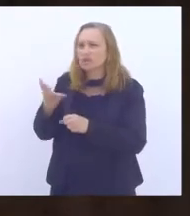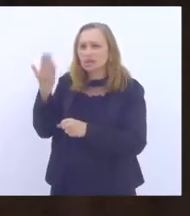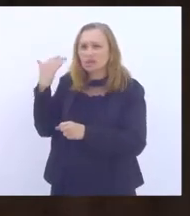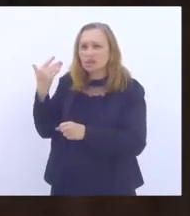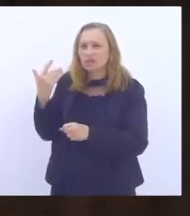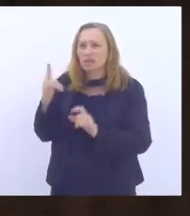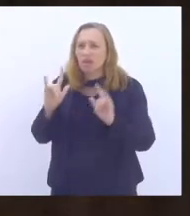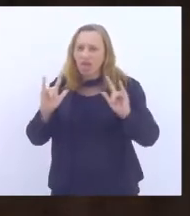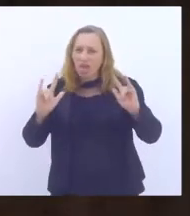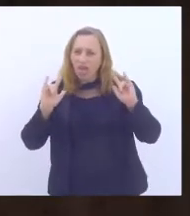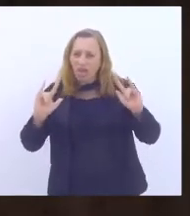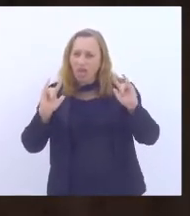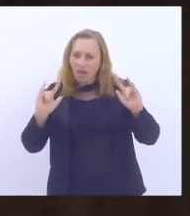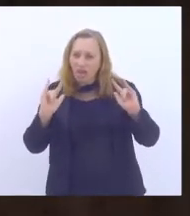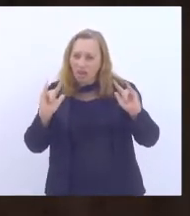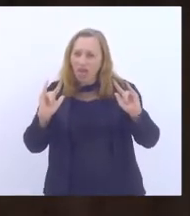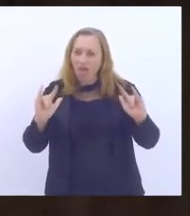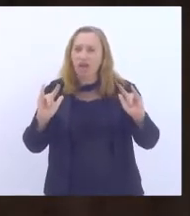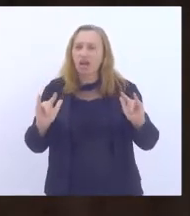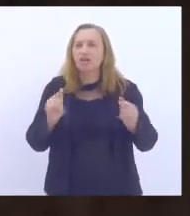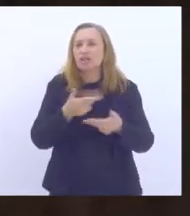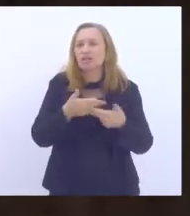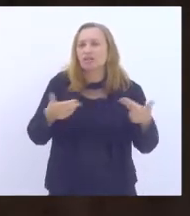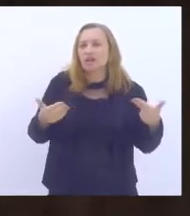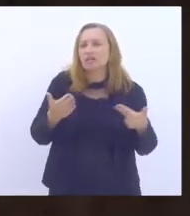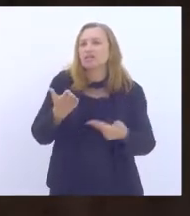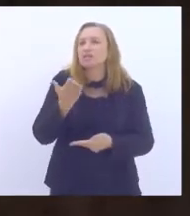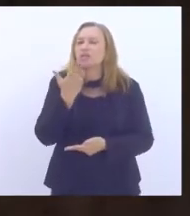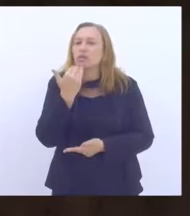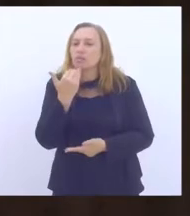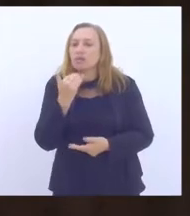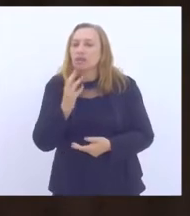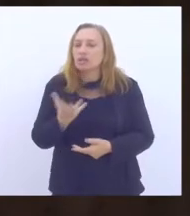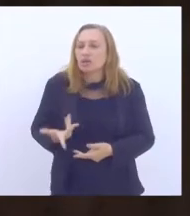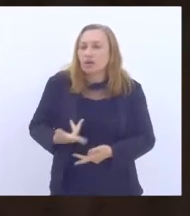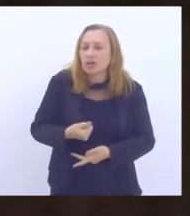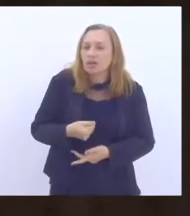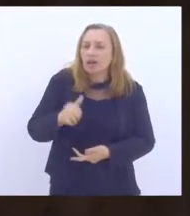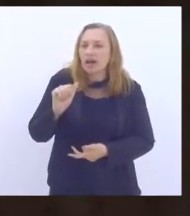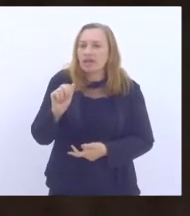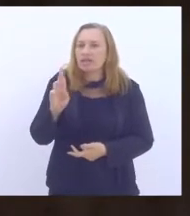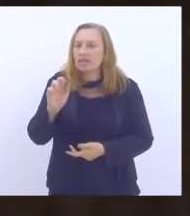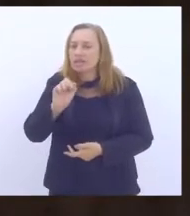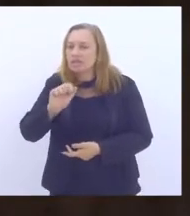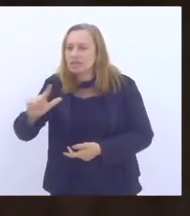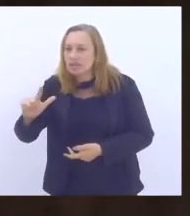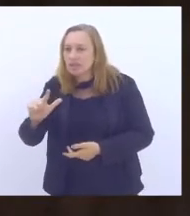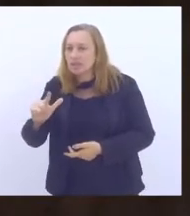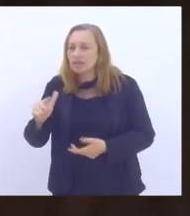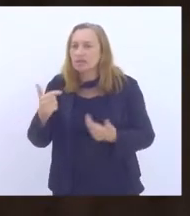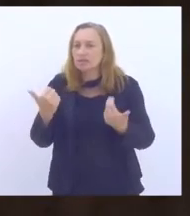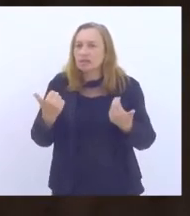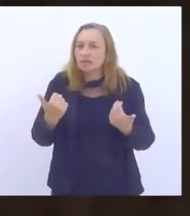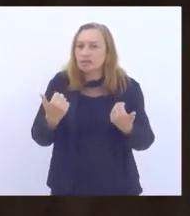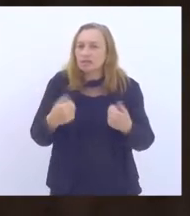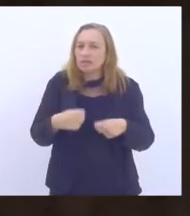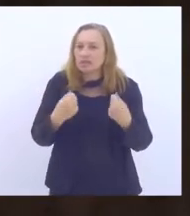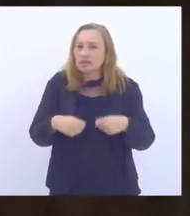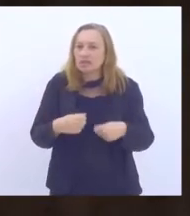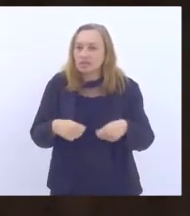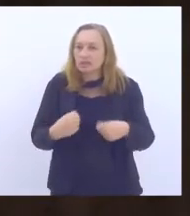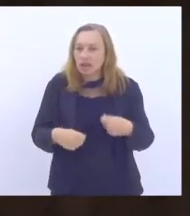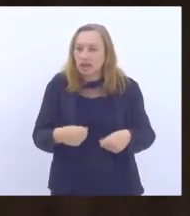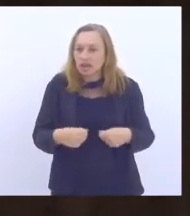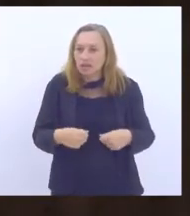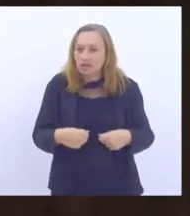Rock in Rio onde a gente viu que vários alimentos de primeiríssima qualidade de origem artesanal tiveram que ser dispensados porque